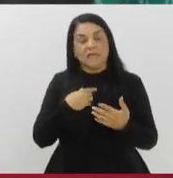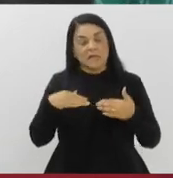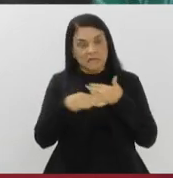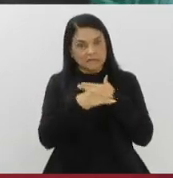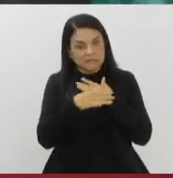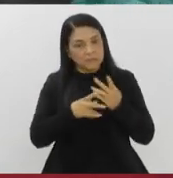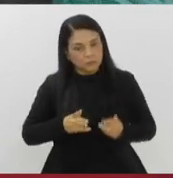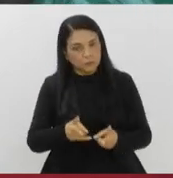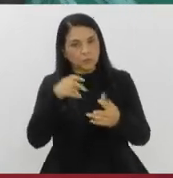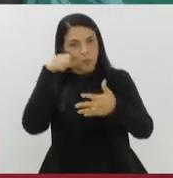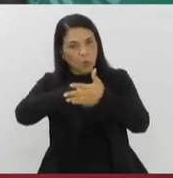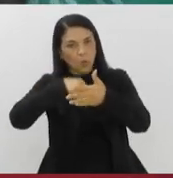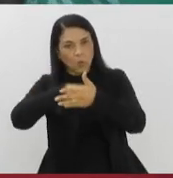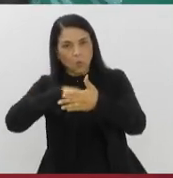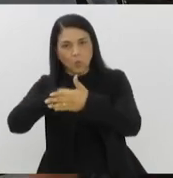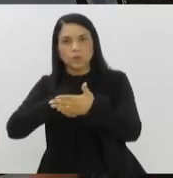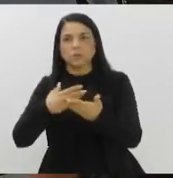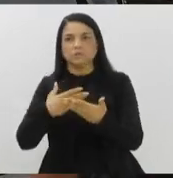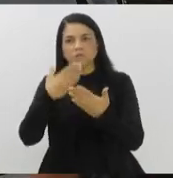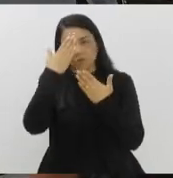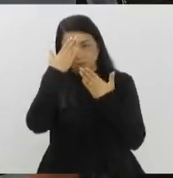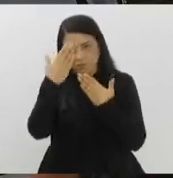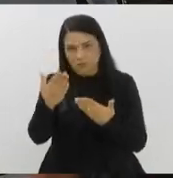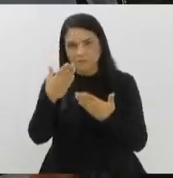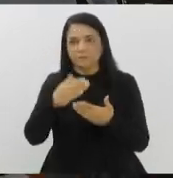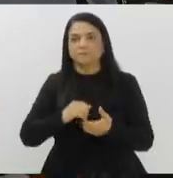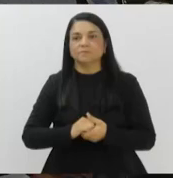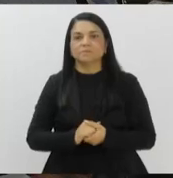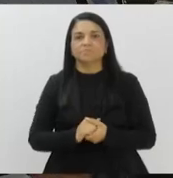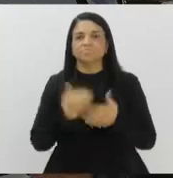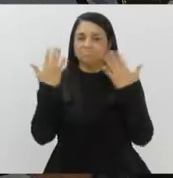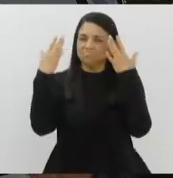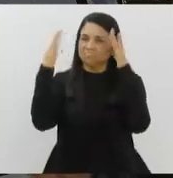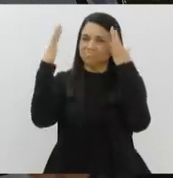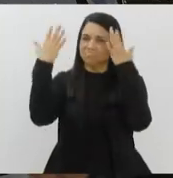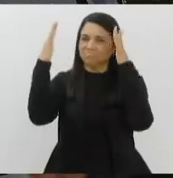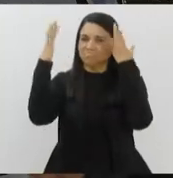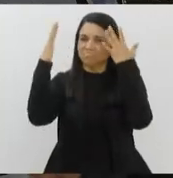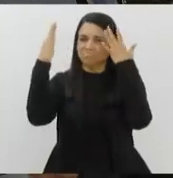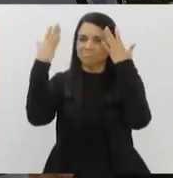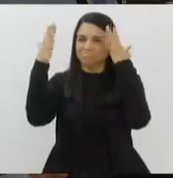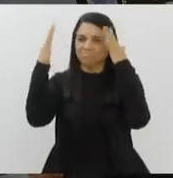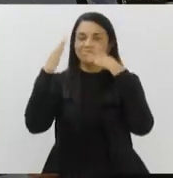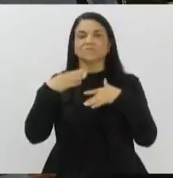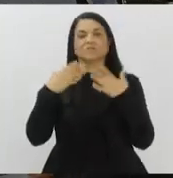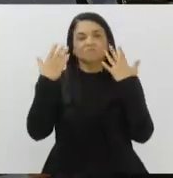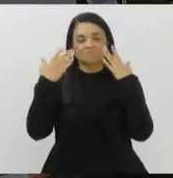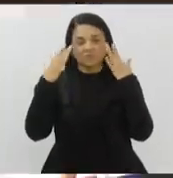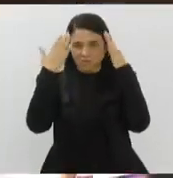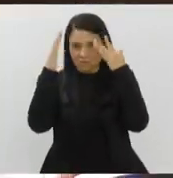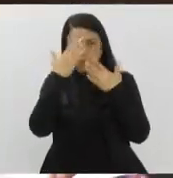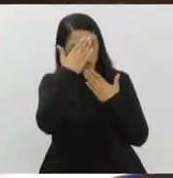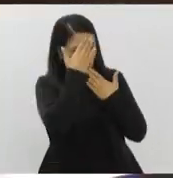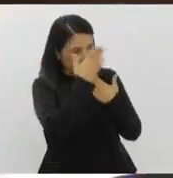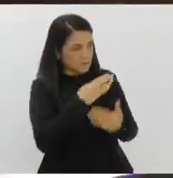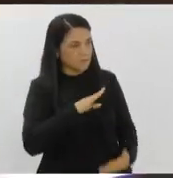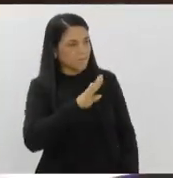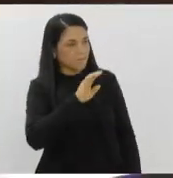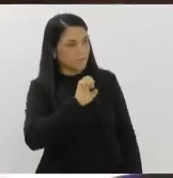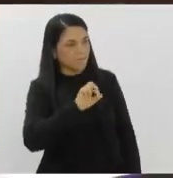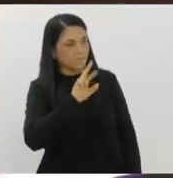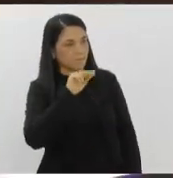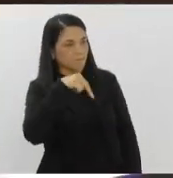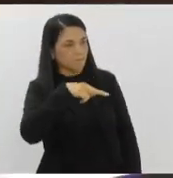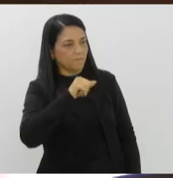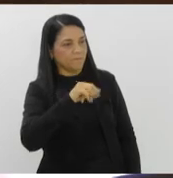luta. Obrigada. Muito obrigada, Bernadete. Super importante